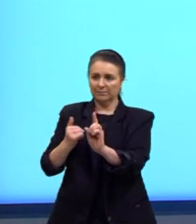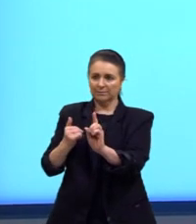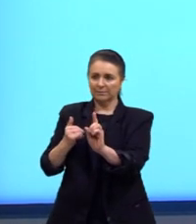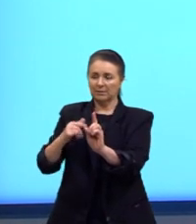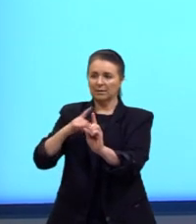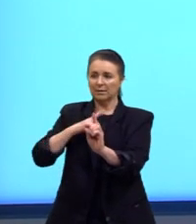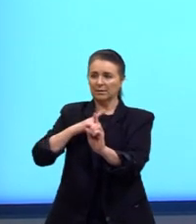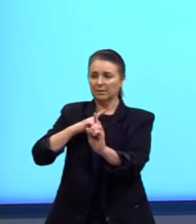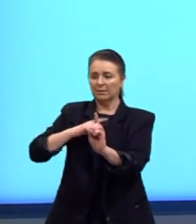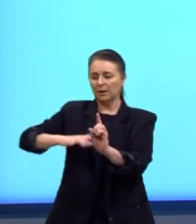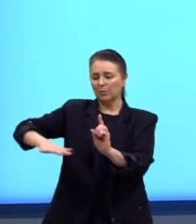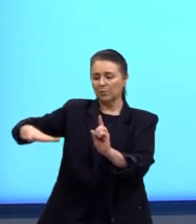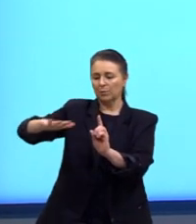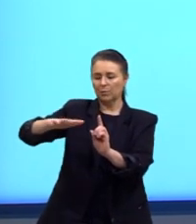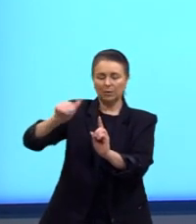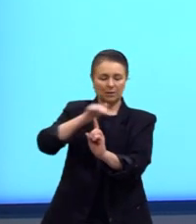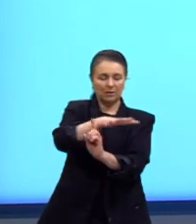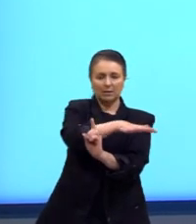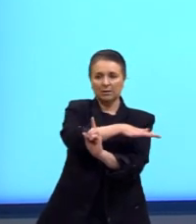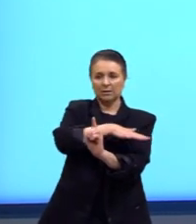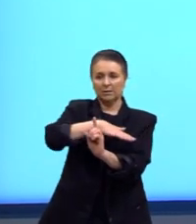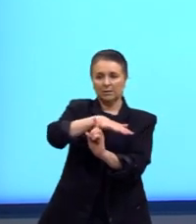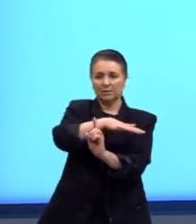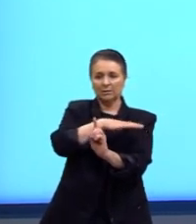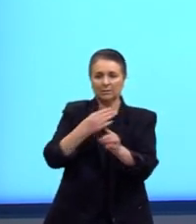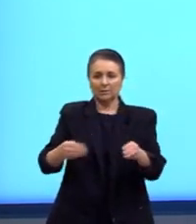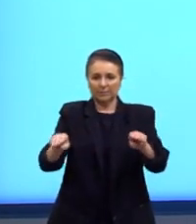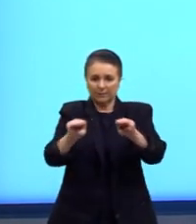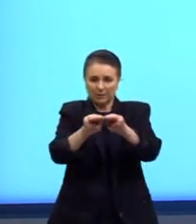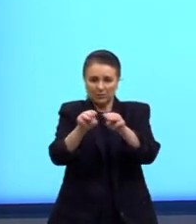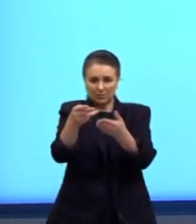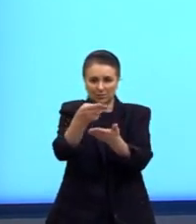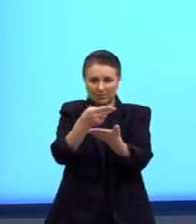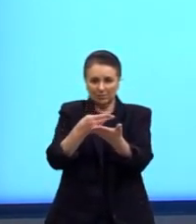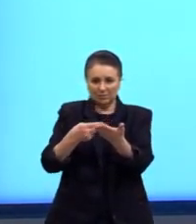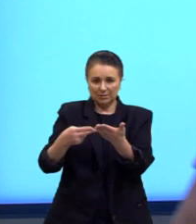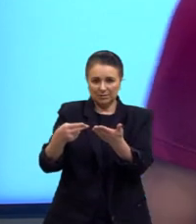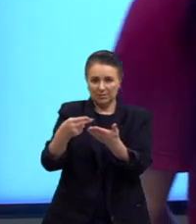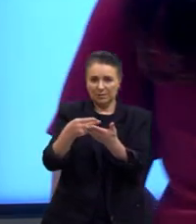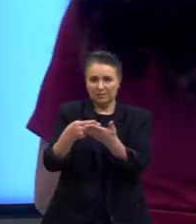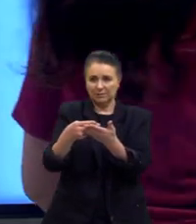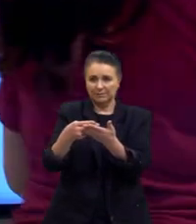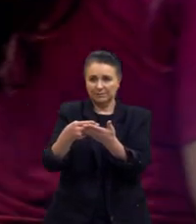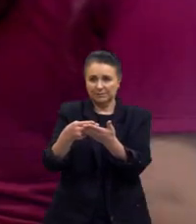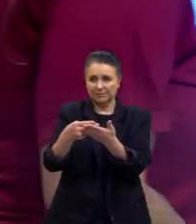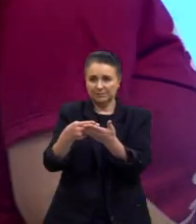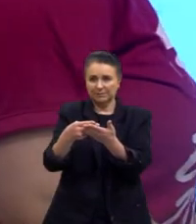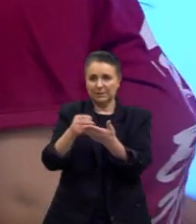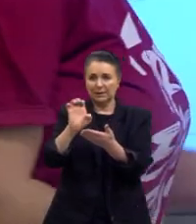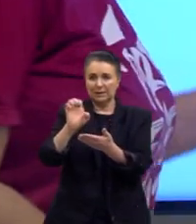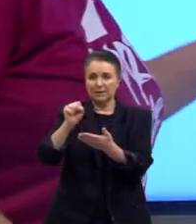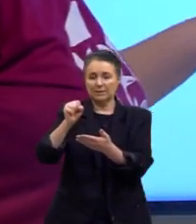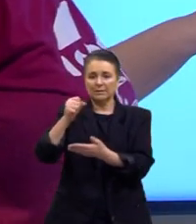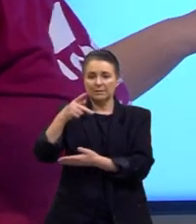tenho o campo magnético desenhado aqui, né, dessa espira específica, tá? E a gente já